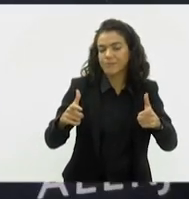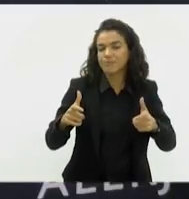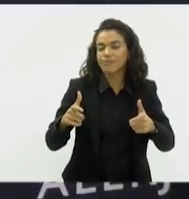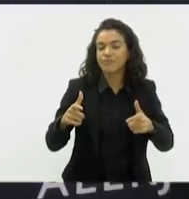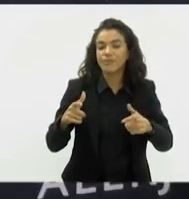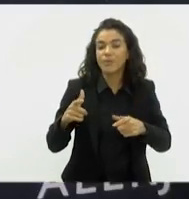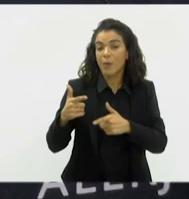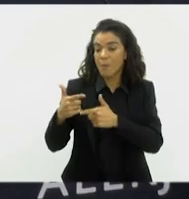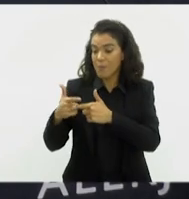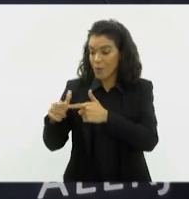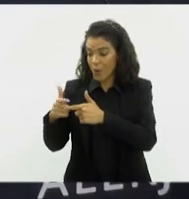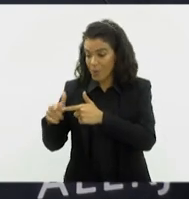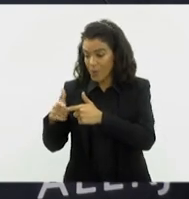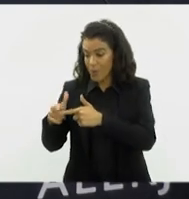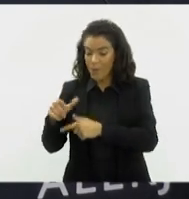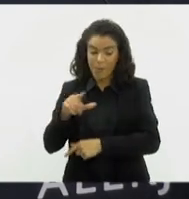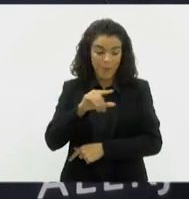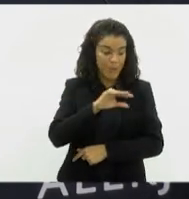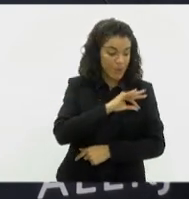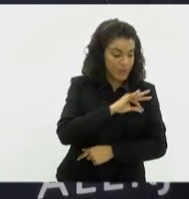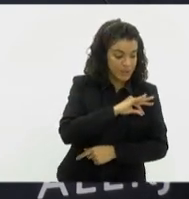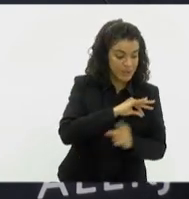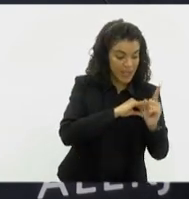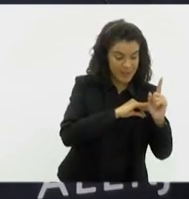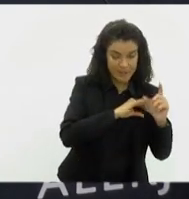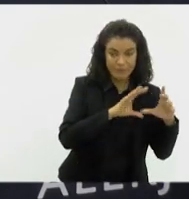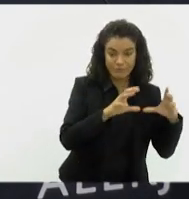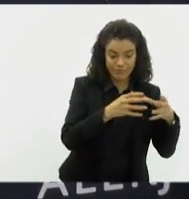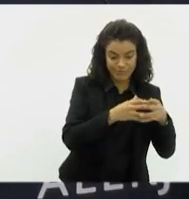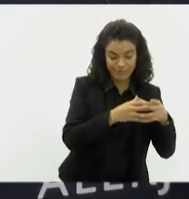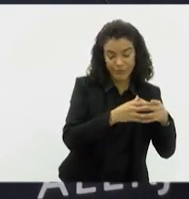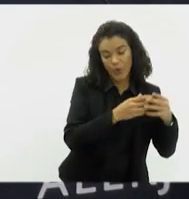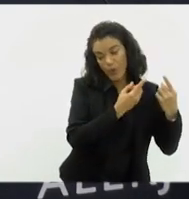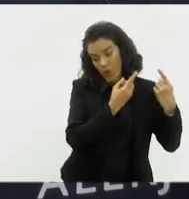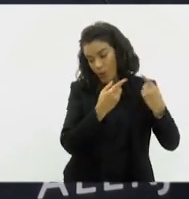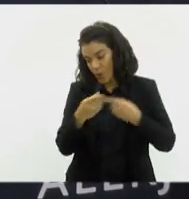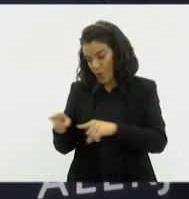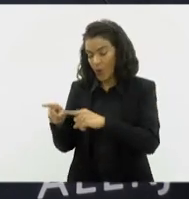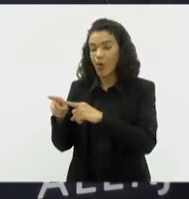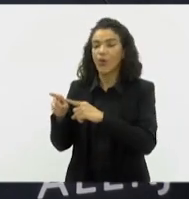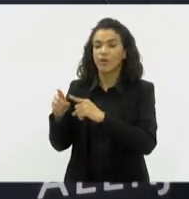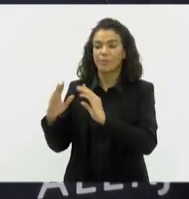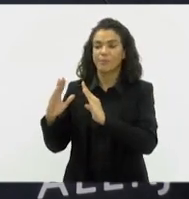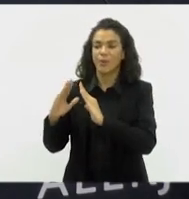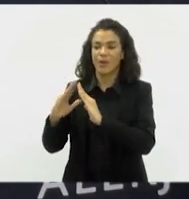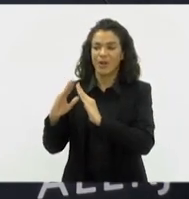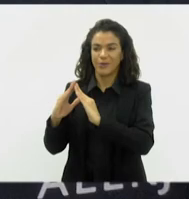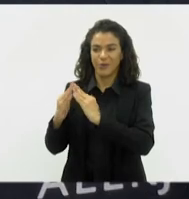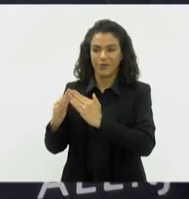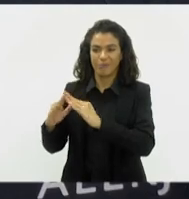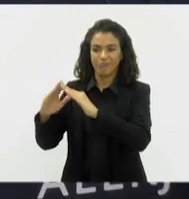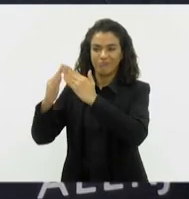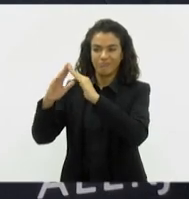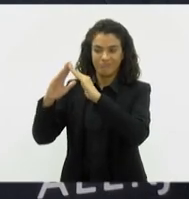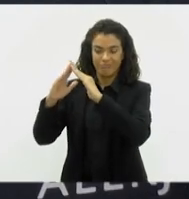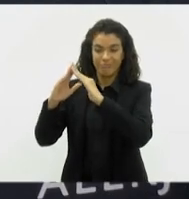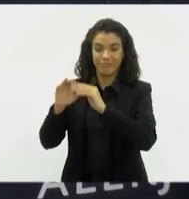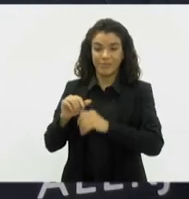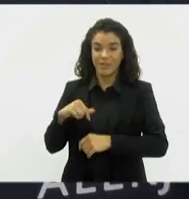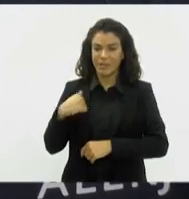foram de problemas com policiais, com moradores. E a gente está dizendo aqui que existem